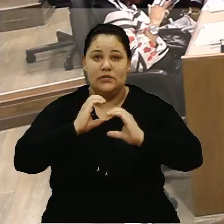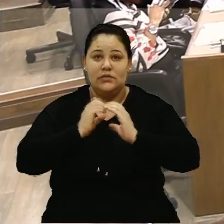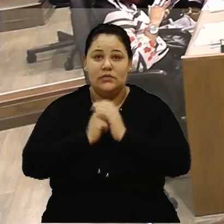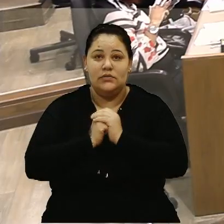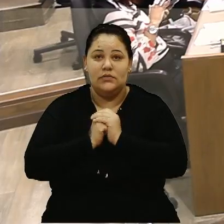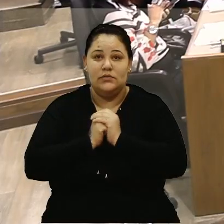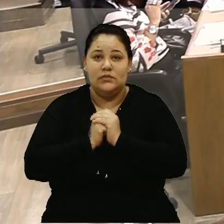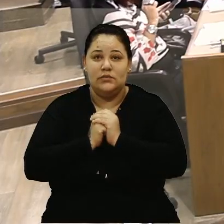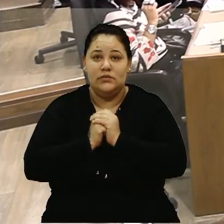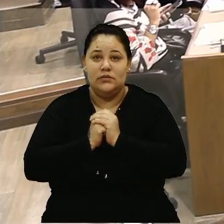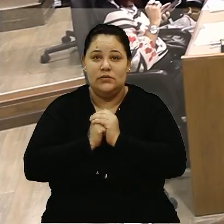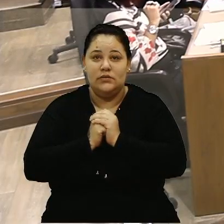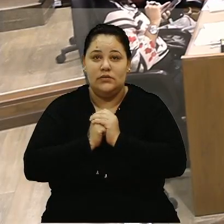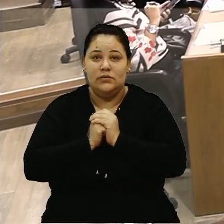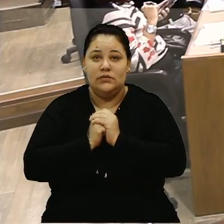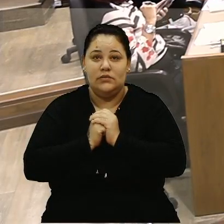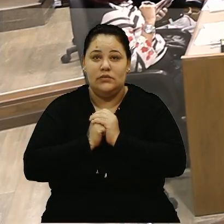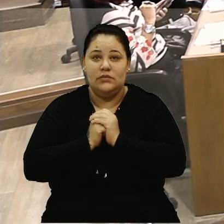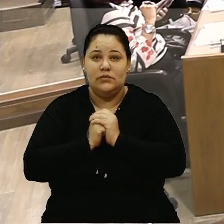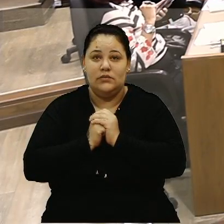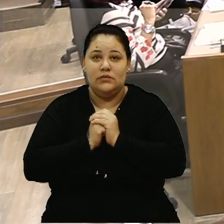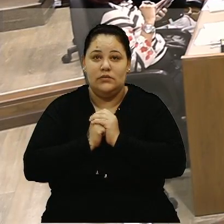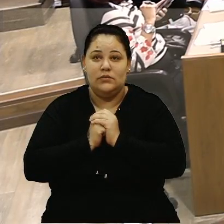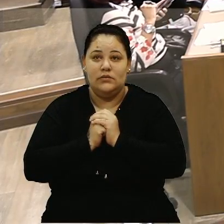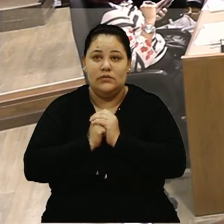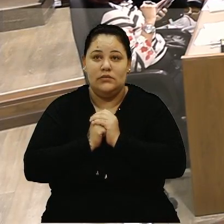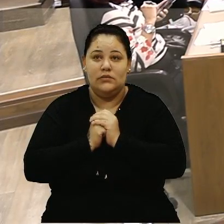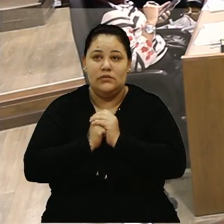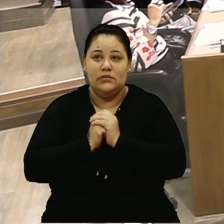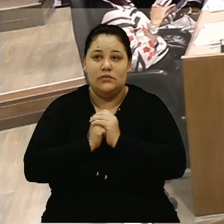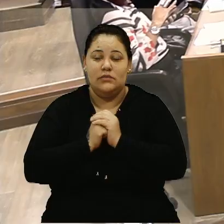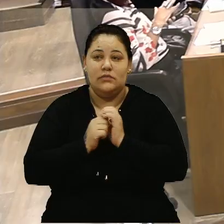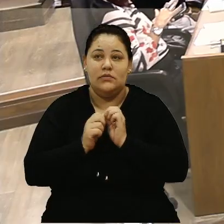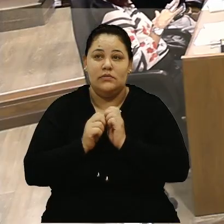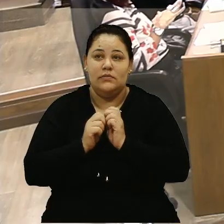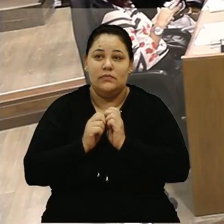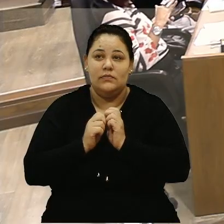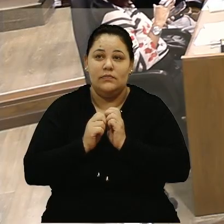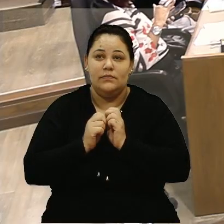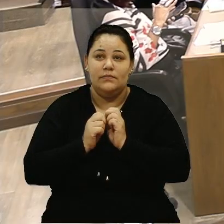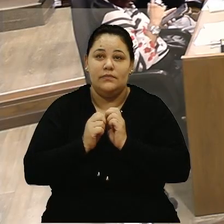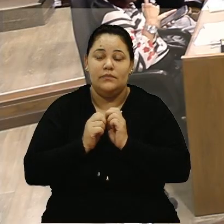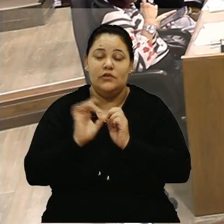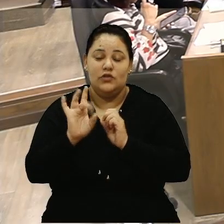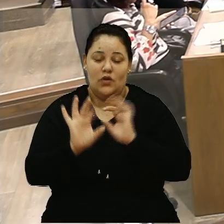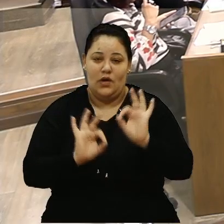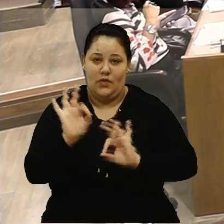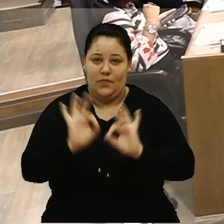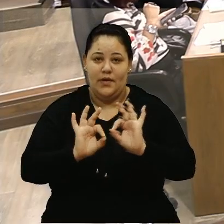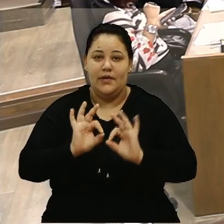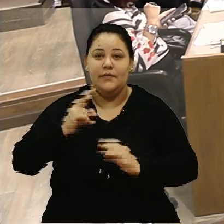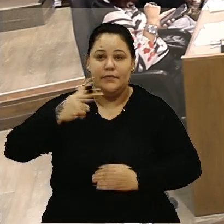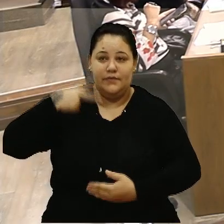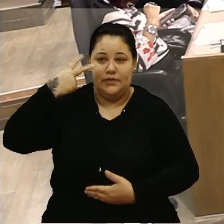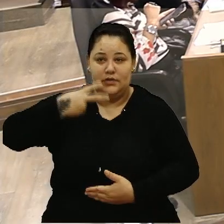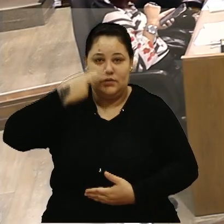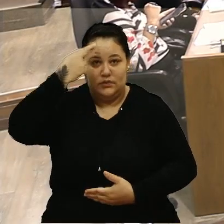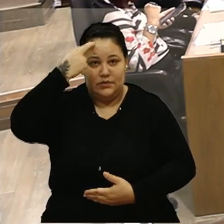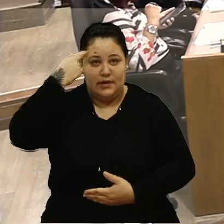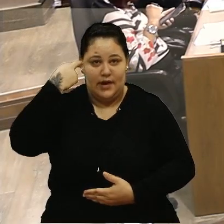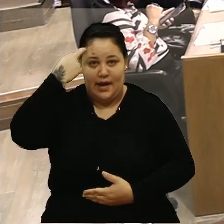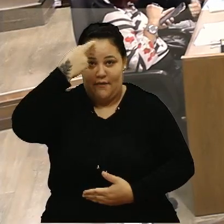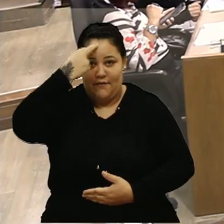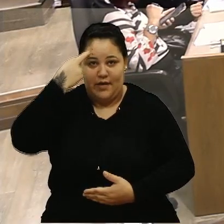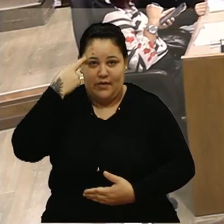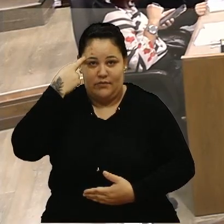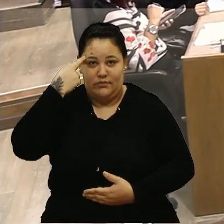corrija... é uma solicitação pra gente Obrigado. colocar no regimento, não tem esse erro na comunicação. Obrigado. Para fazer essa correção, vereador Rafael Malcorra